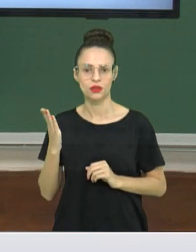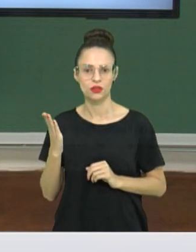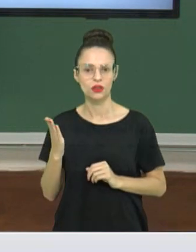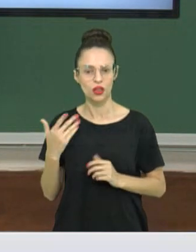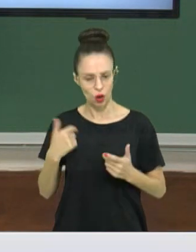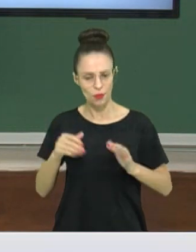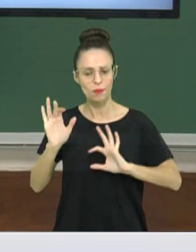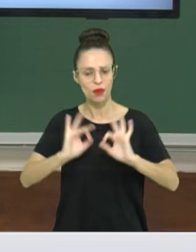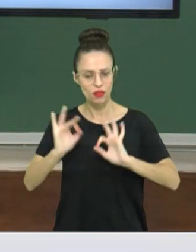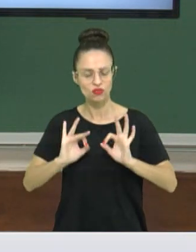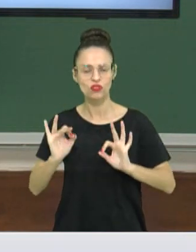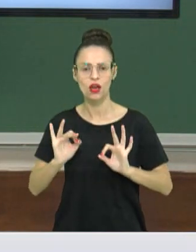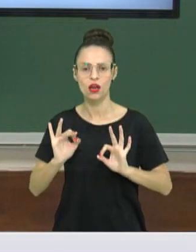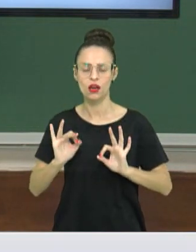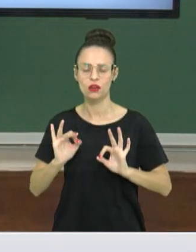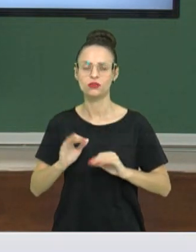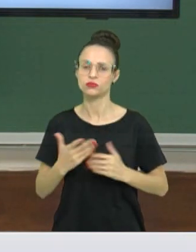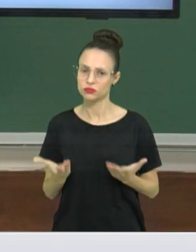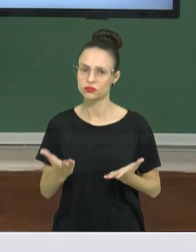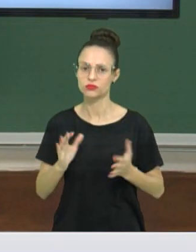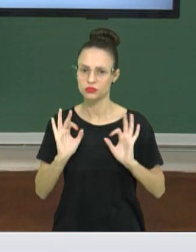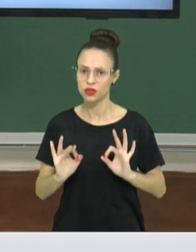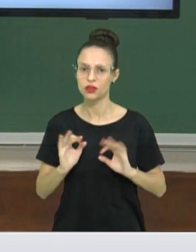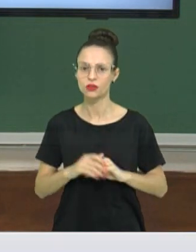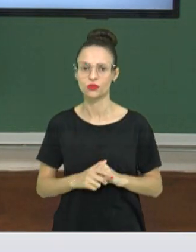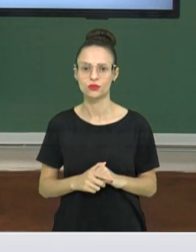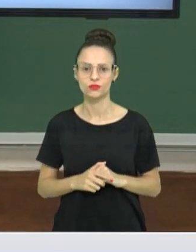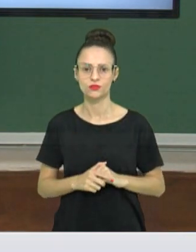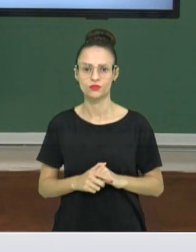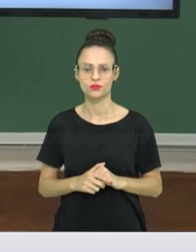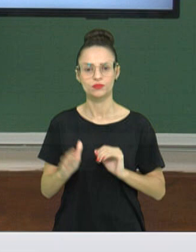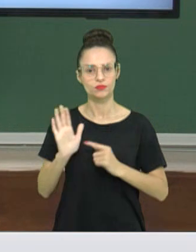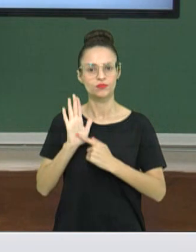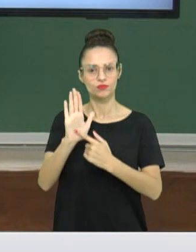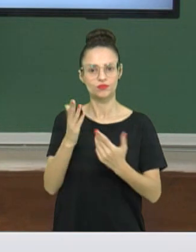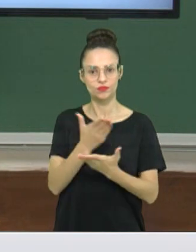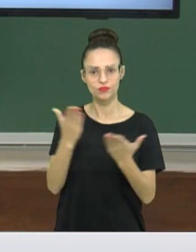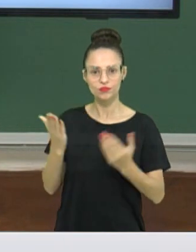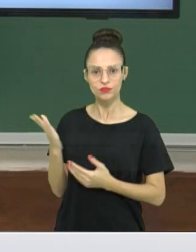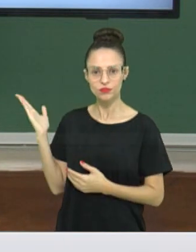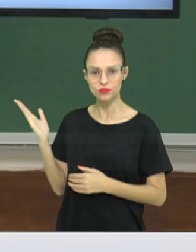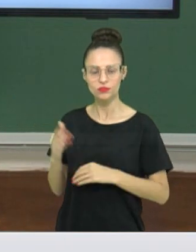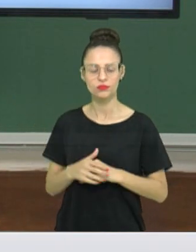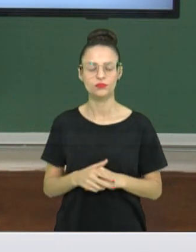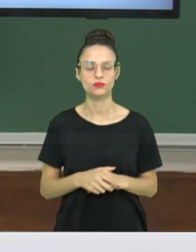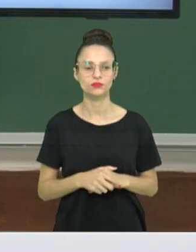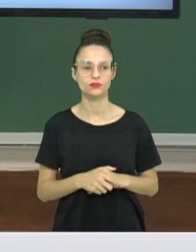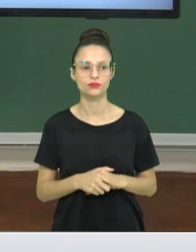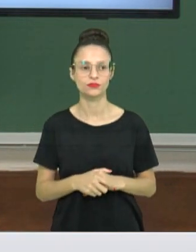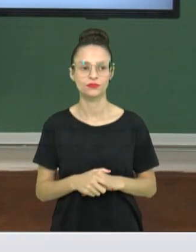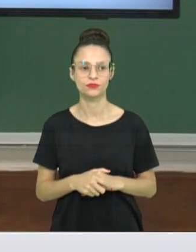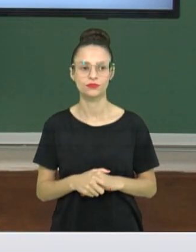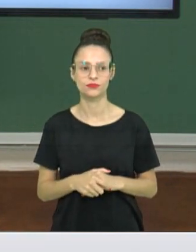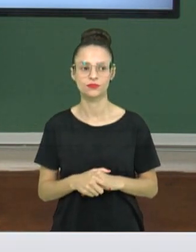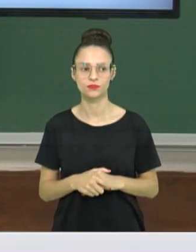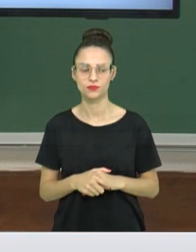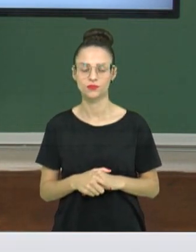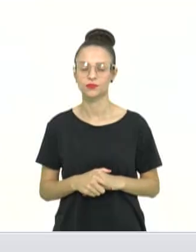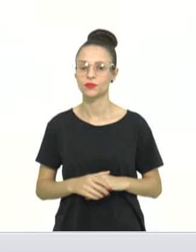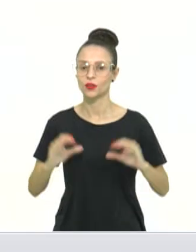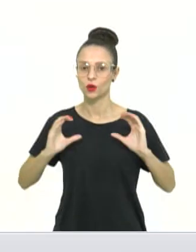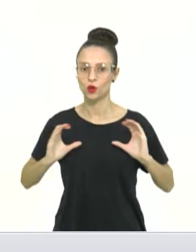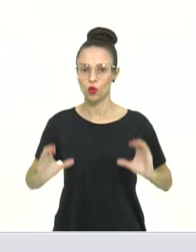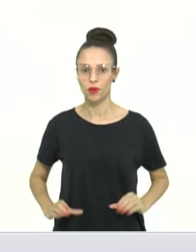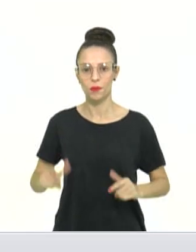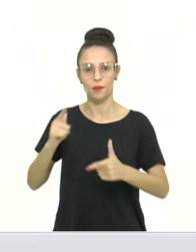me planejar, ser precavido, tá certo? Então, só para ilustrar aqui para vocês, tá bom?